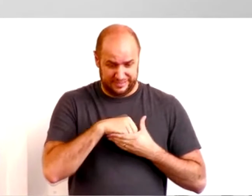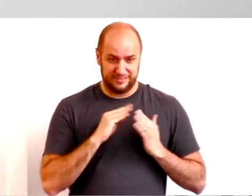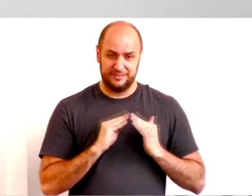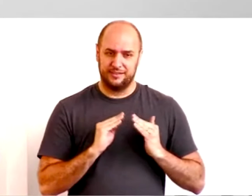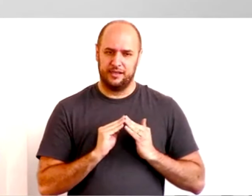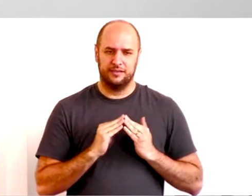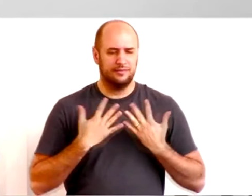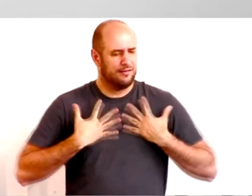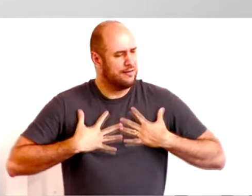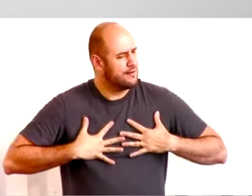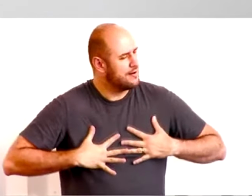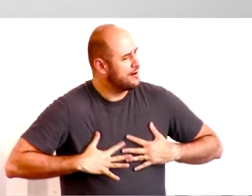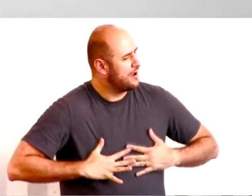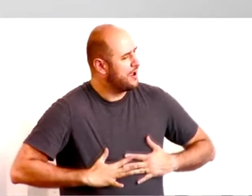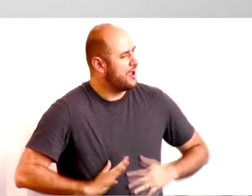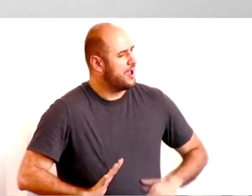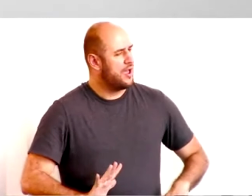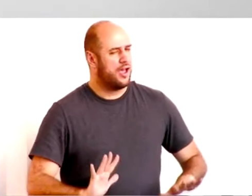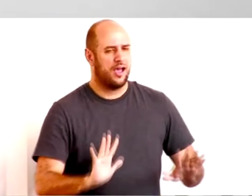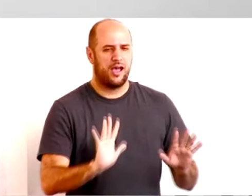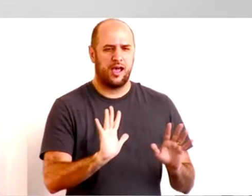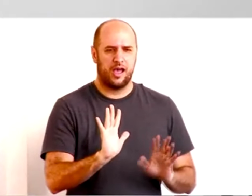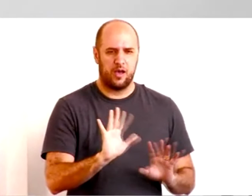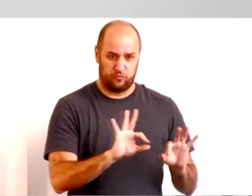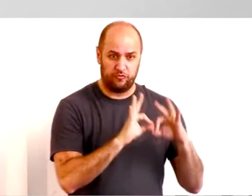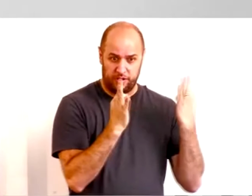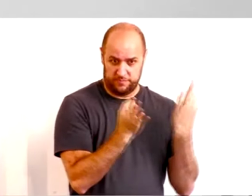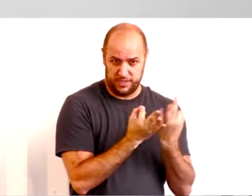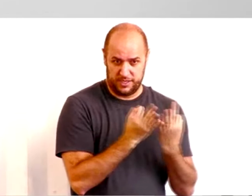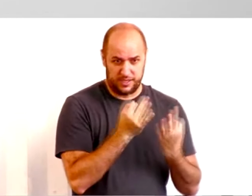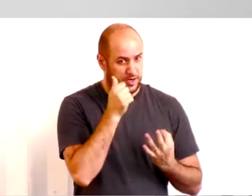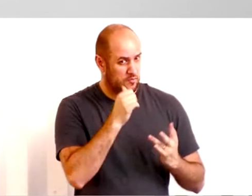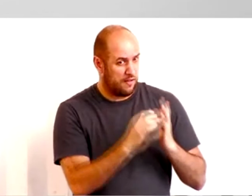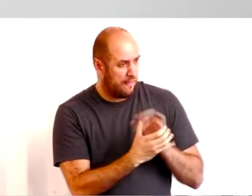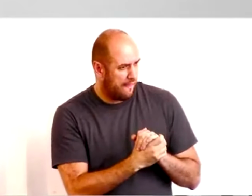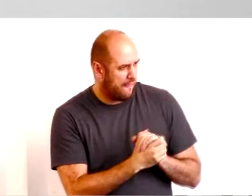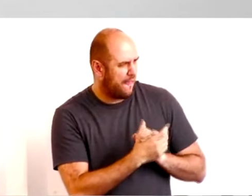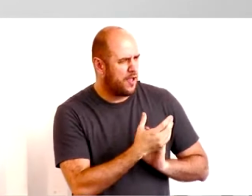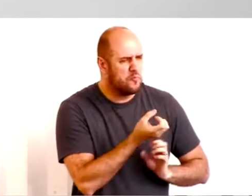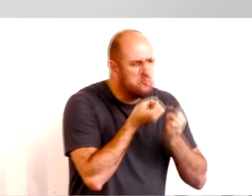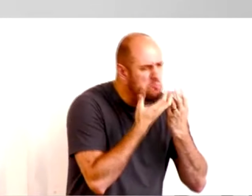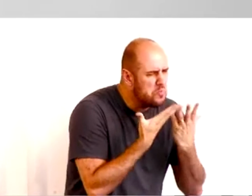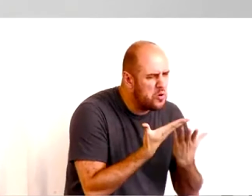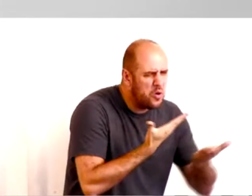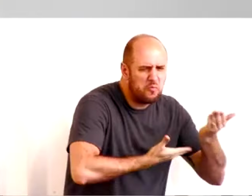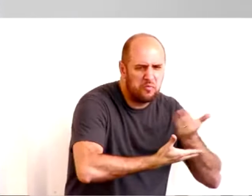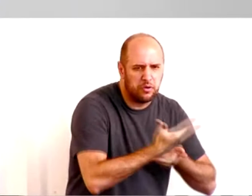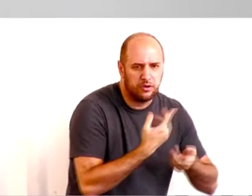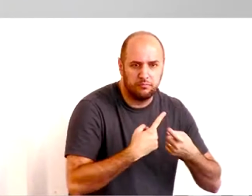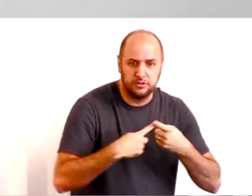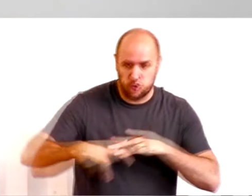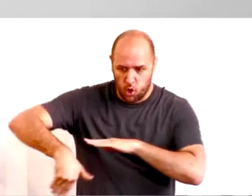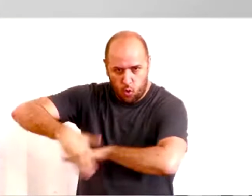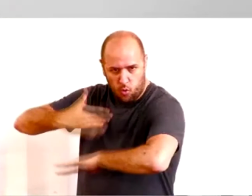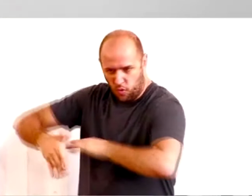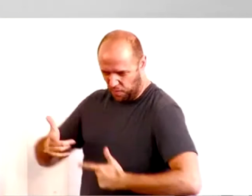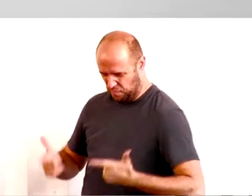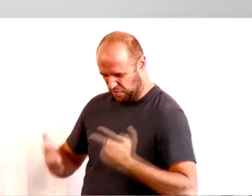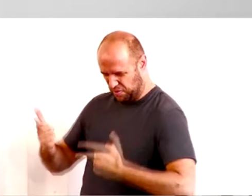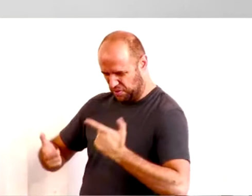de casa com a família, com a esposa e os filhos. Mas o filme também retrata um